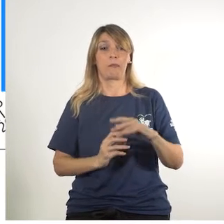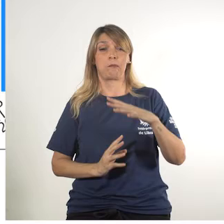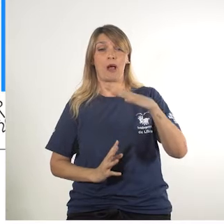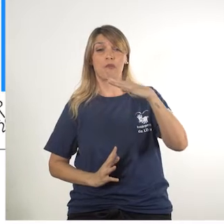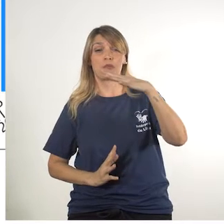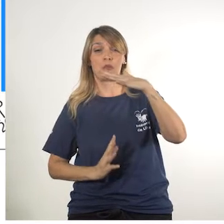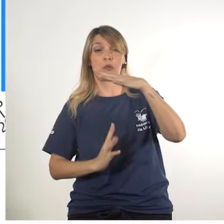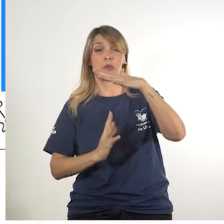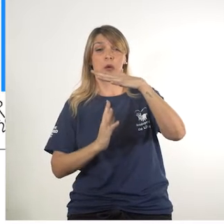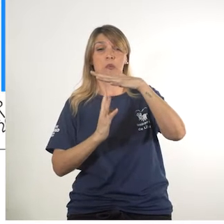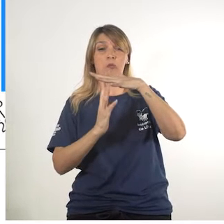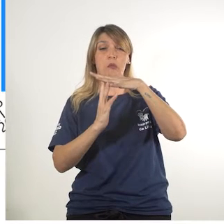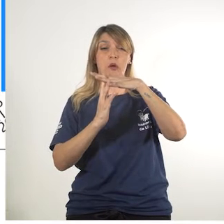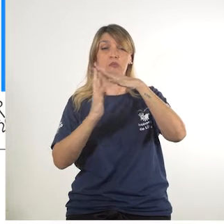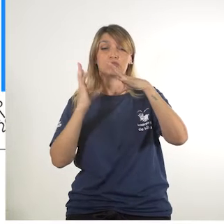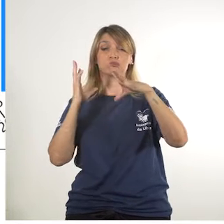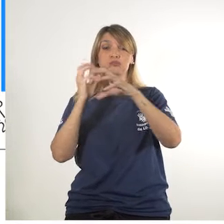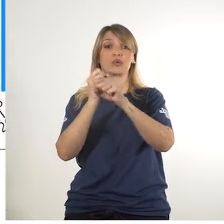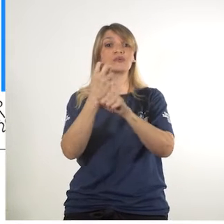de